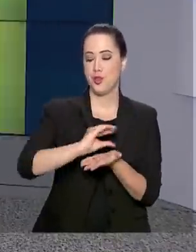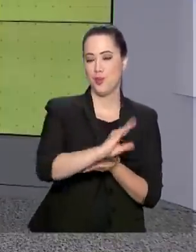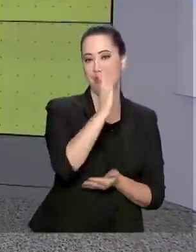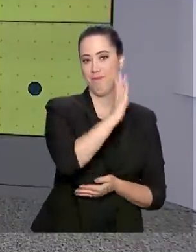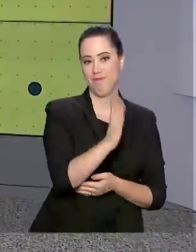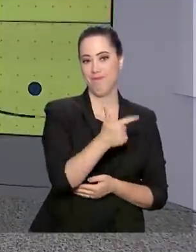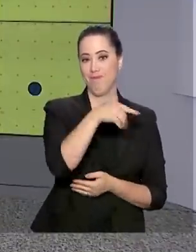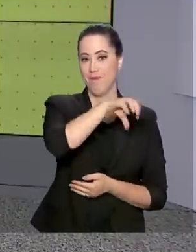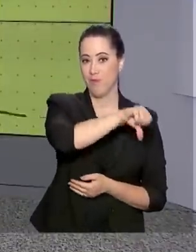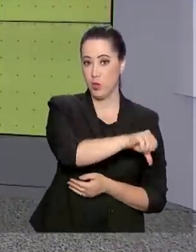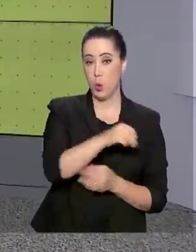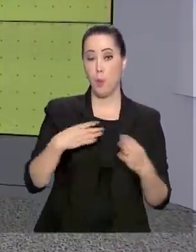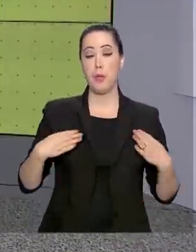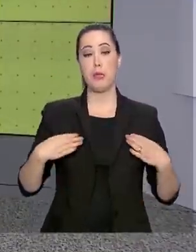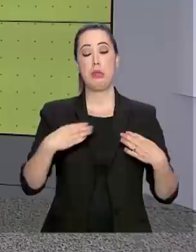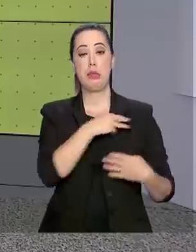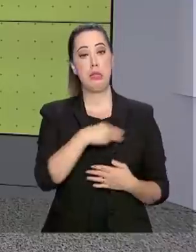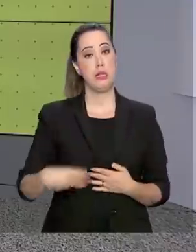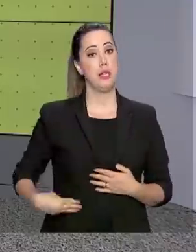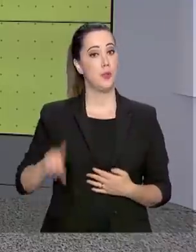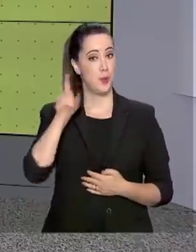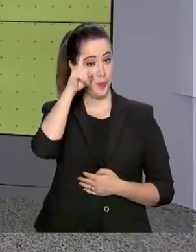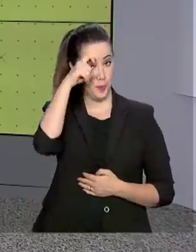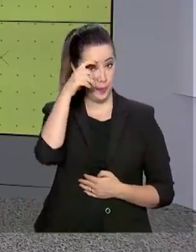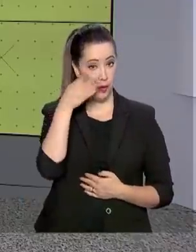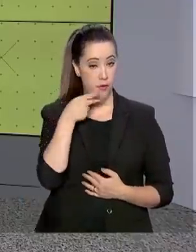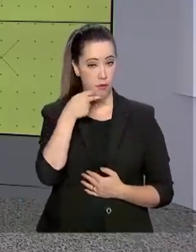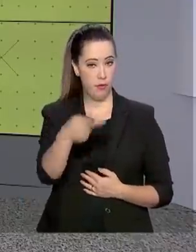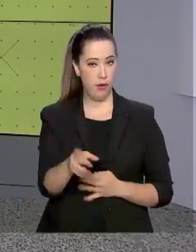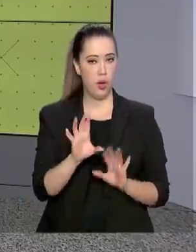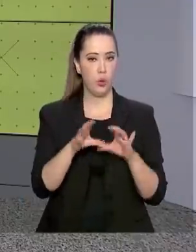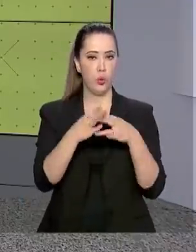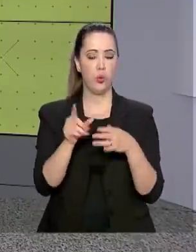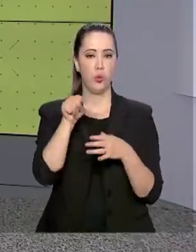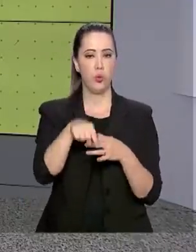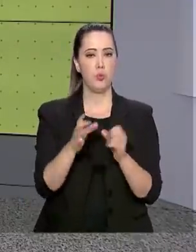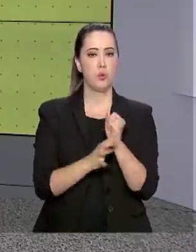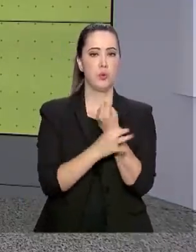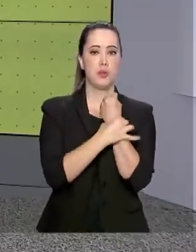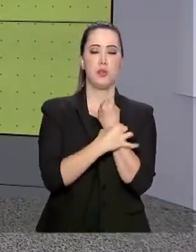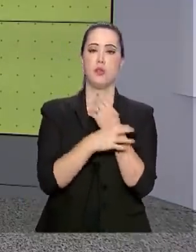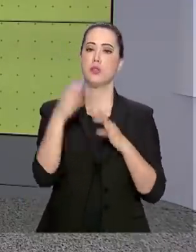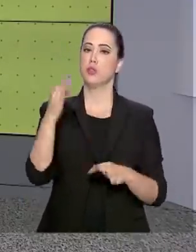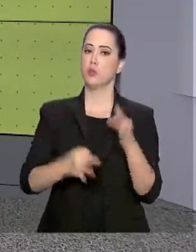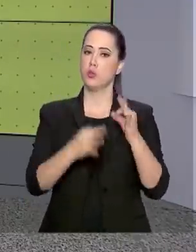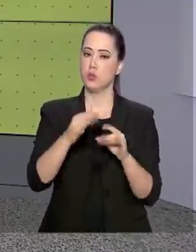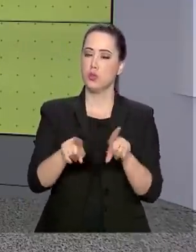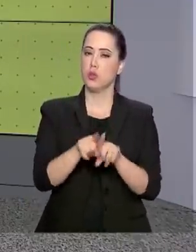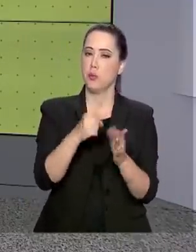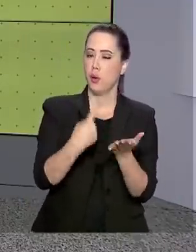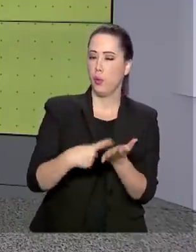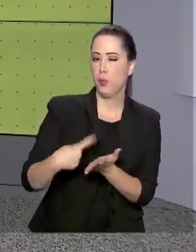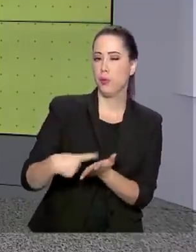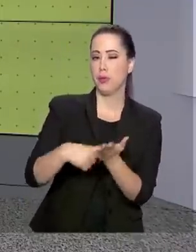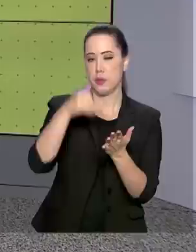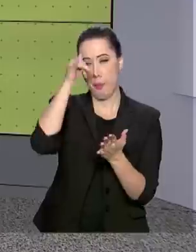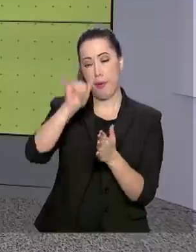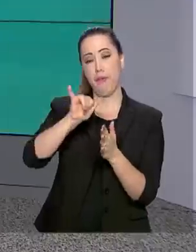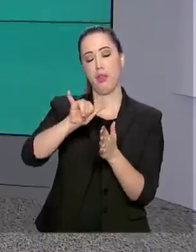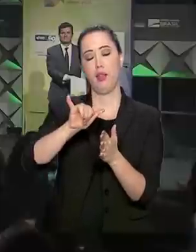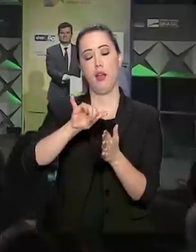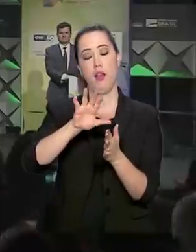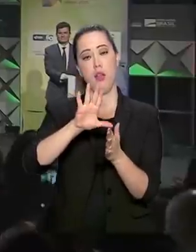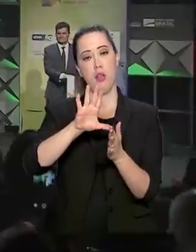o ministro da Justiça e Segurança Pública, Sérgio Moro, falou em um painel sobre segurança jurídica e agenda anticorrupção.